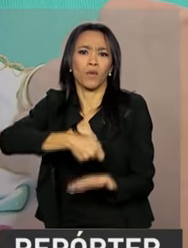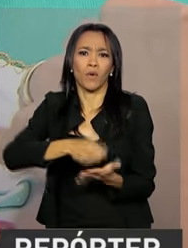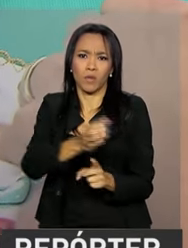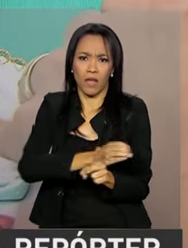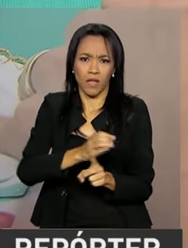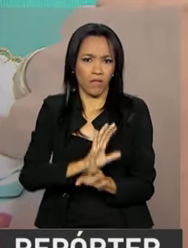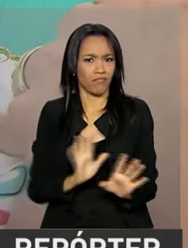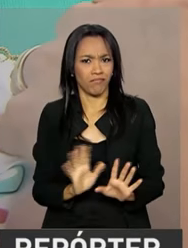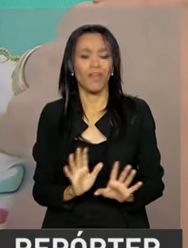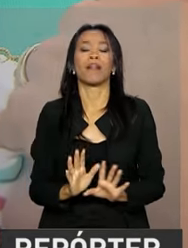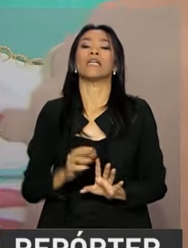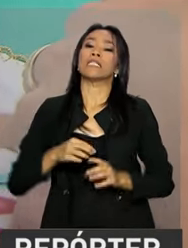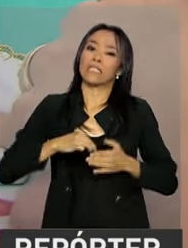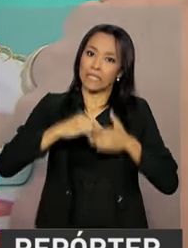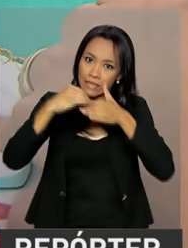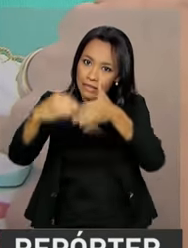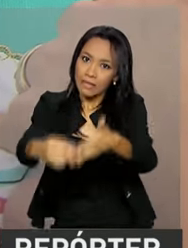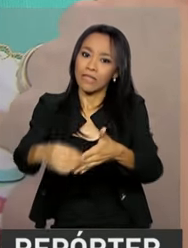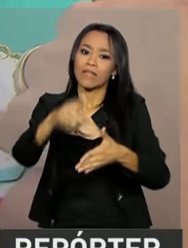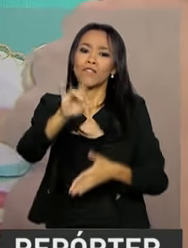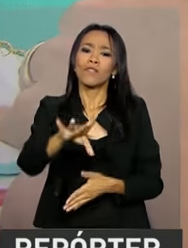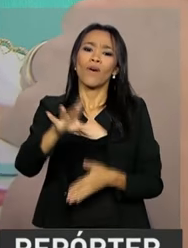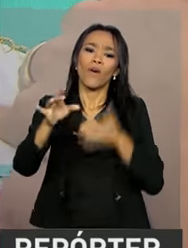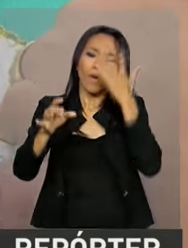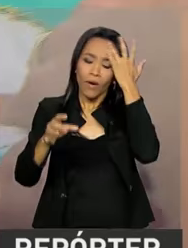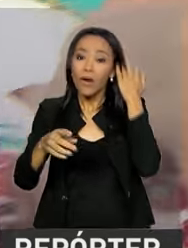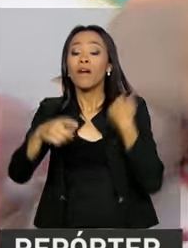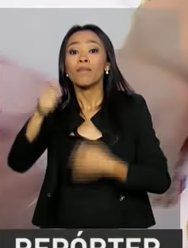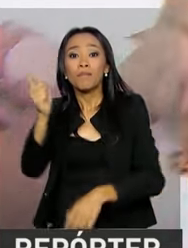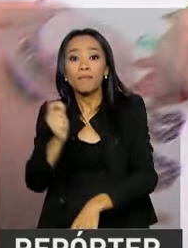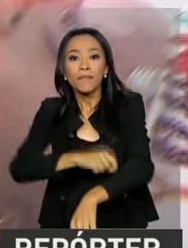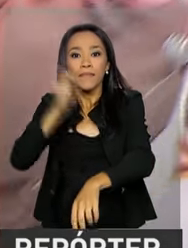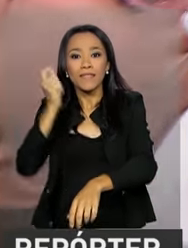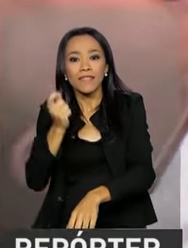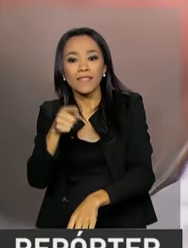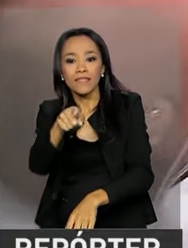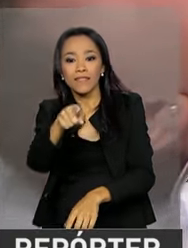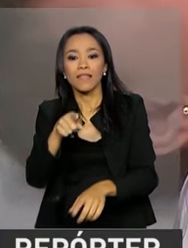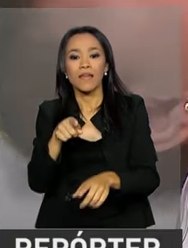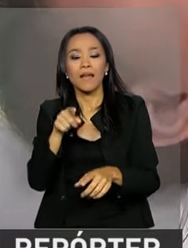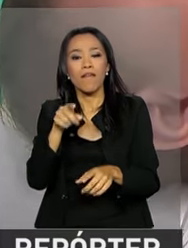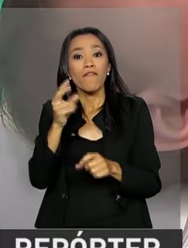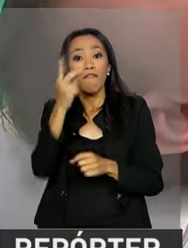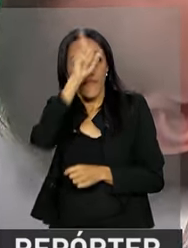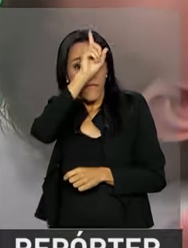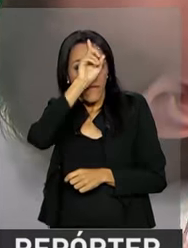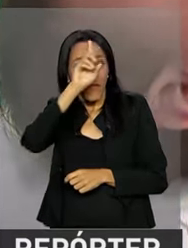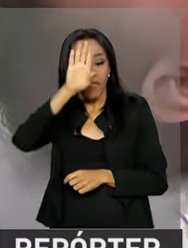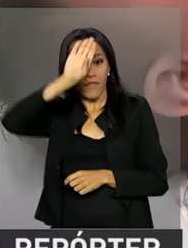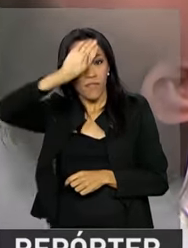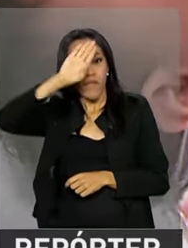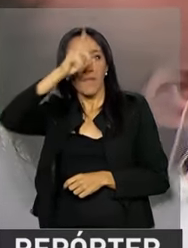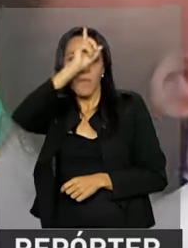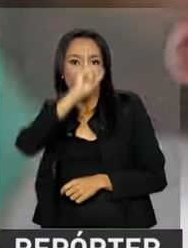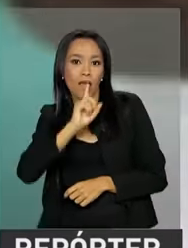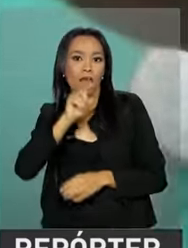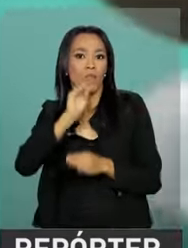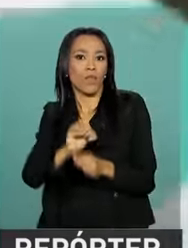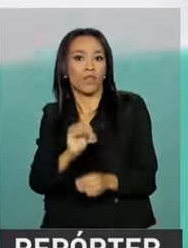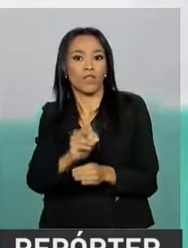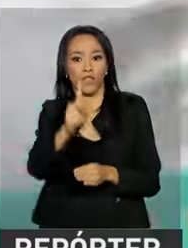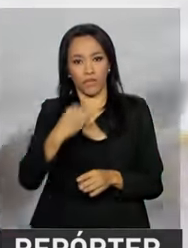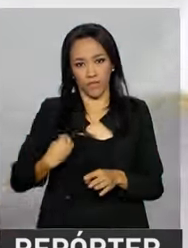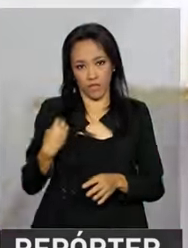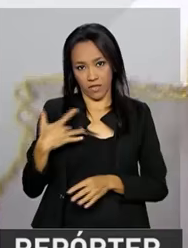calendário ela só vai receber a picadinha que protege contra a febre amarela em junho quando completar nove meses de vida mas a mãe está